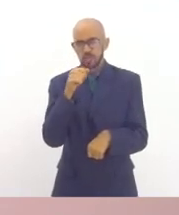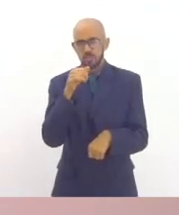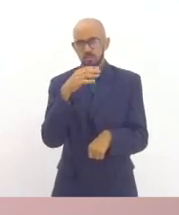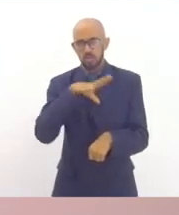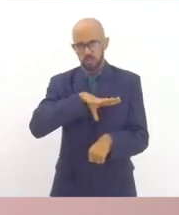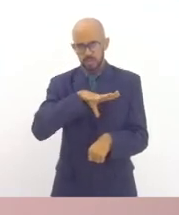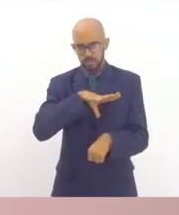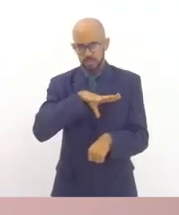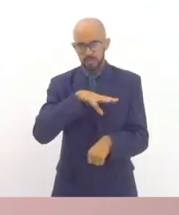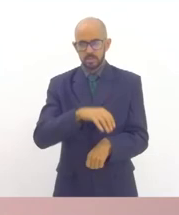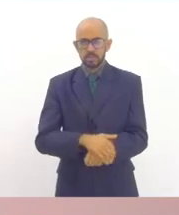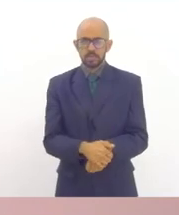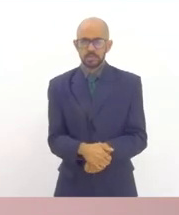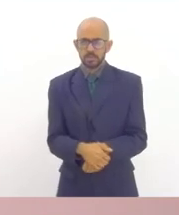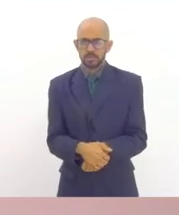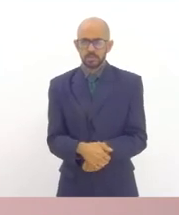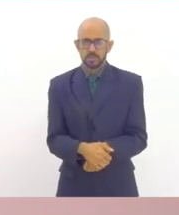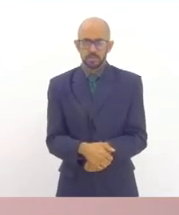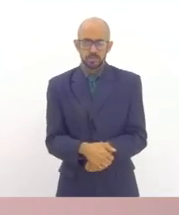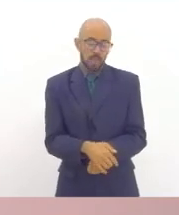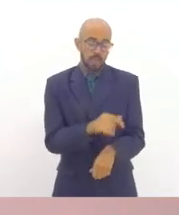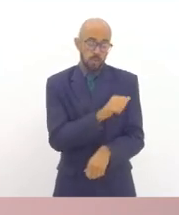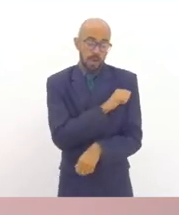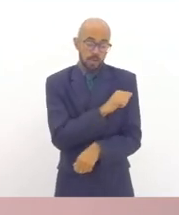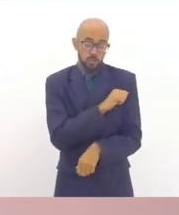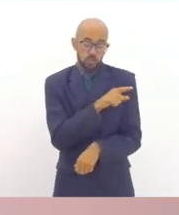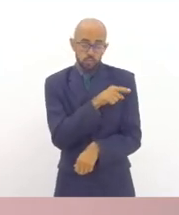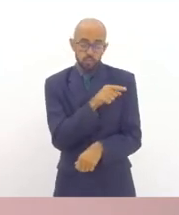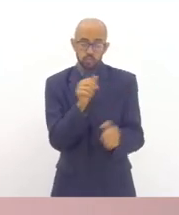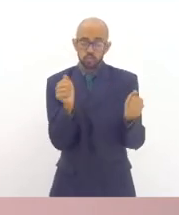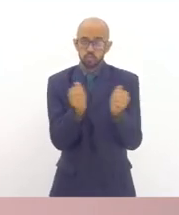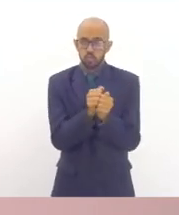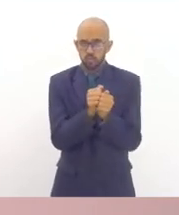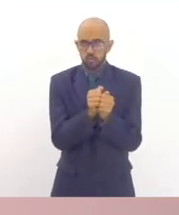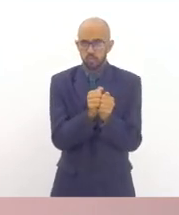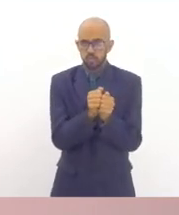X, em paralelo